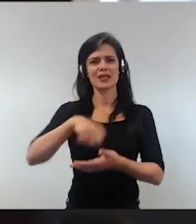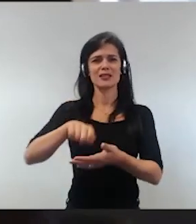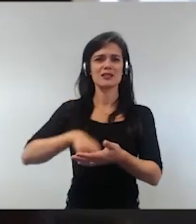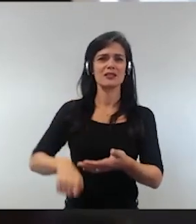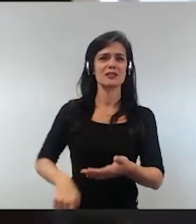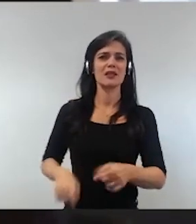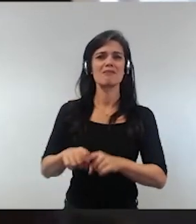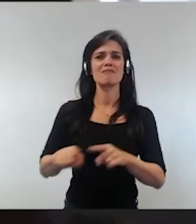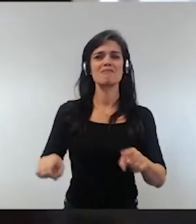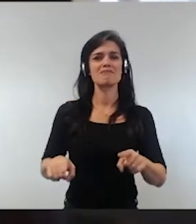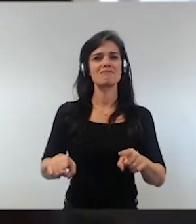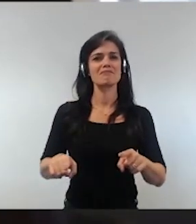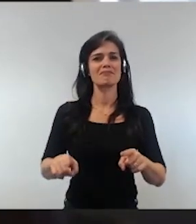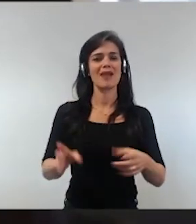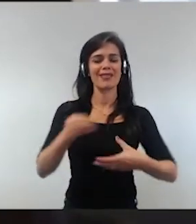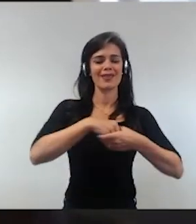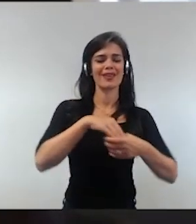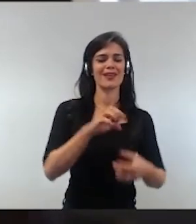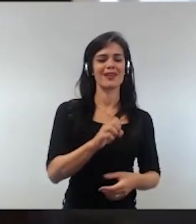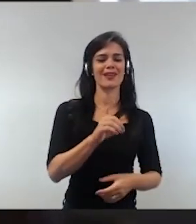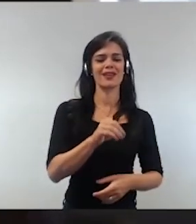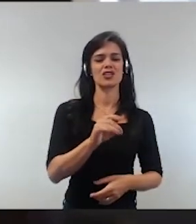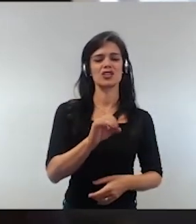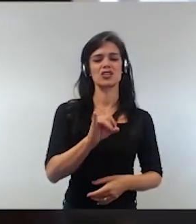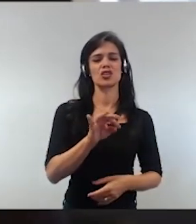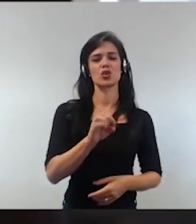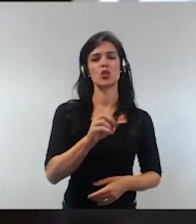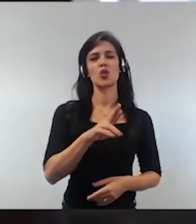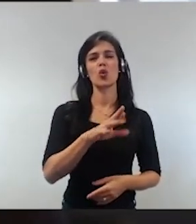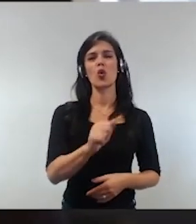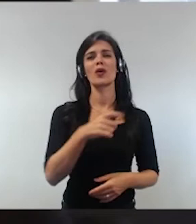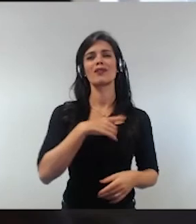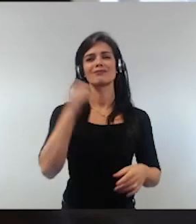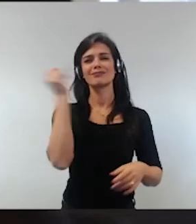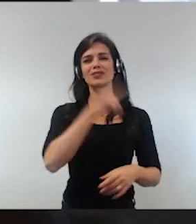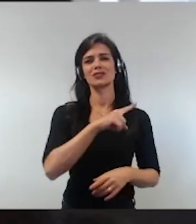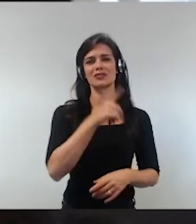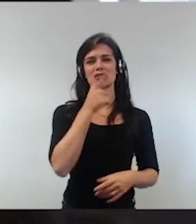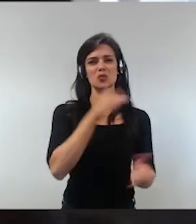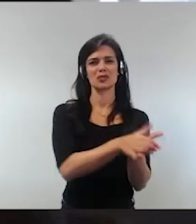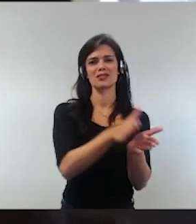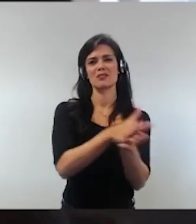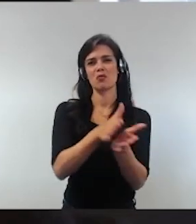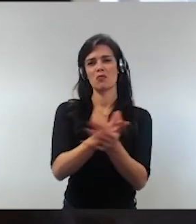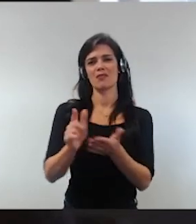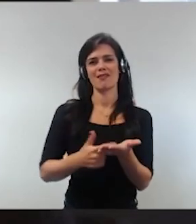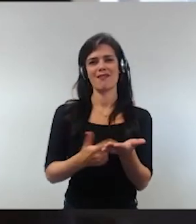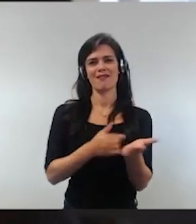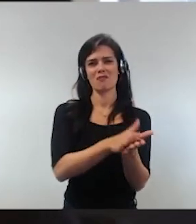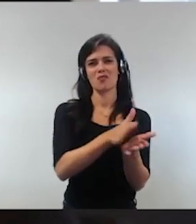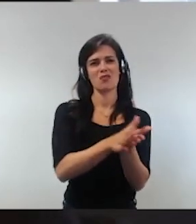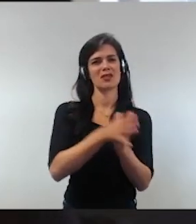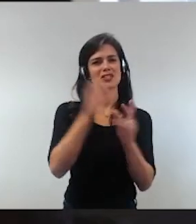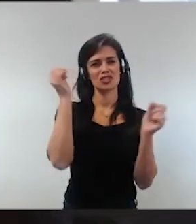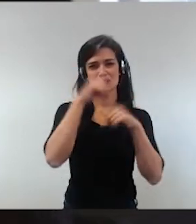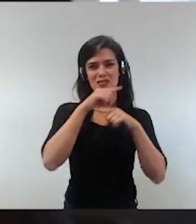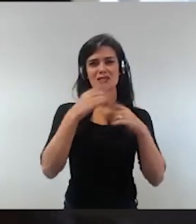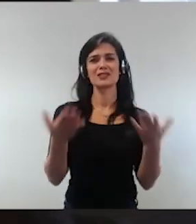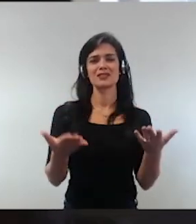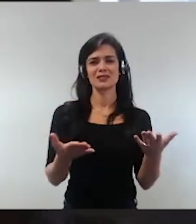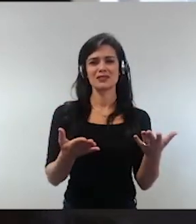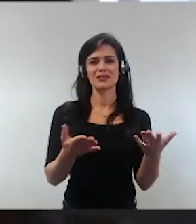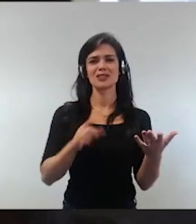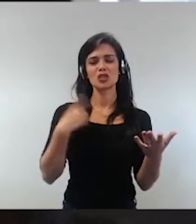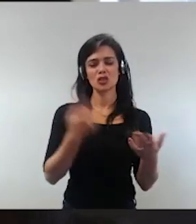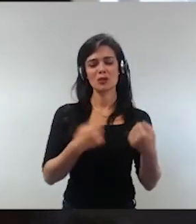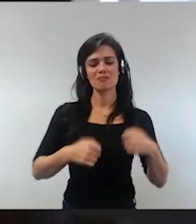problema é que enfrentam nas grandes editoras e no mercado editorial uma dificuldade de publicação. Então, quando a gente percebe que a gente